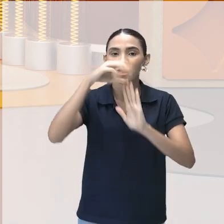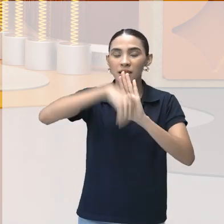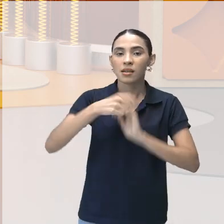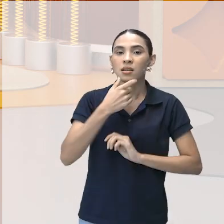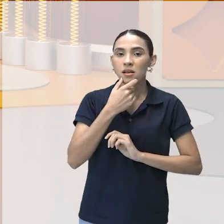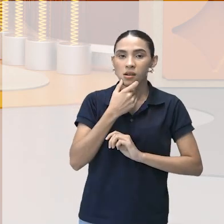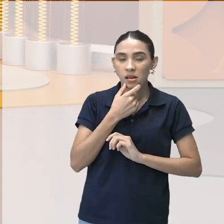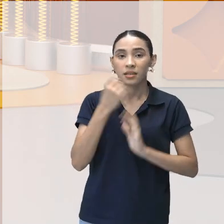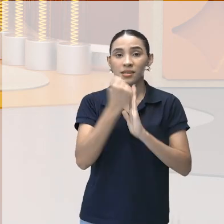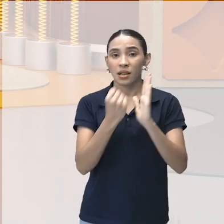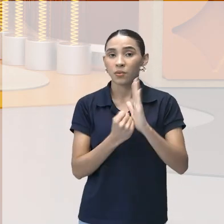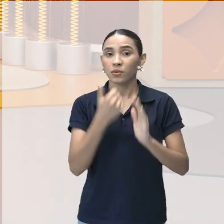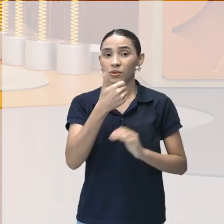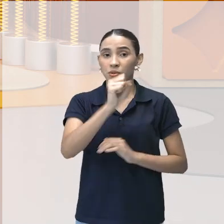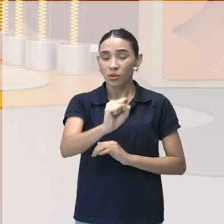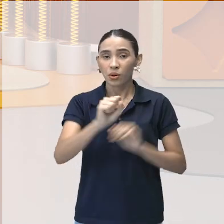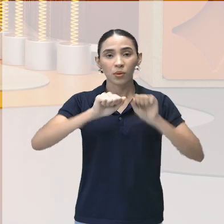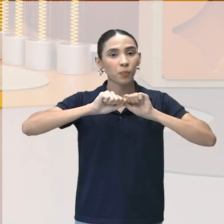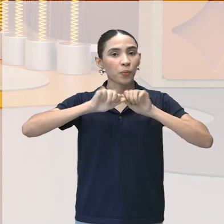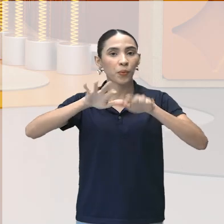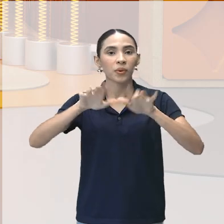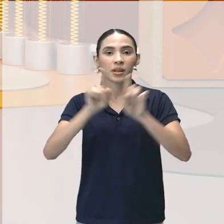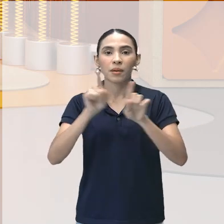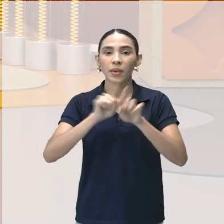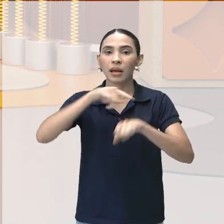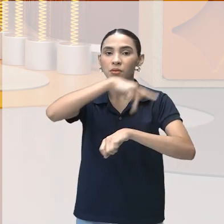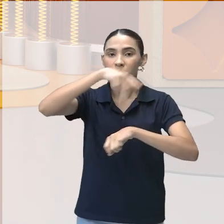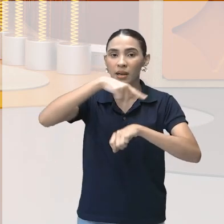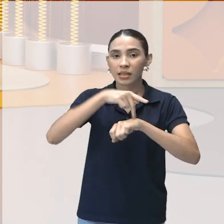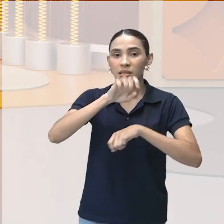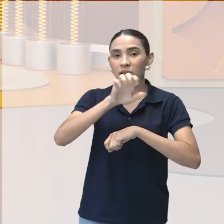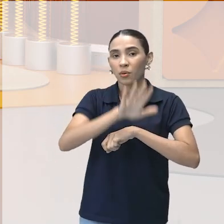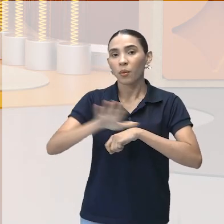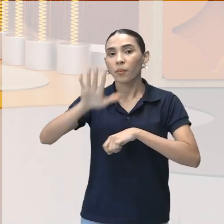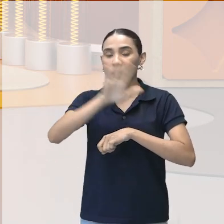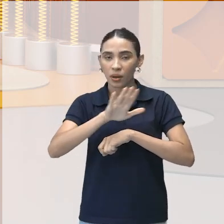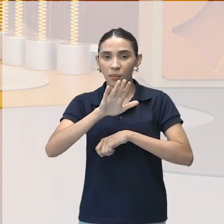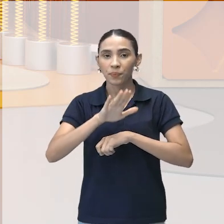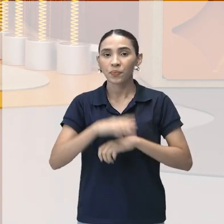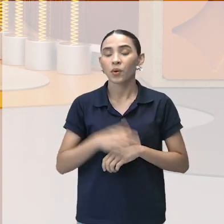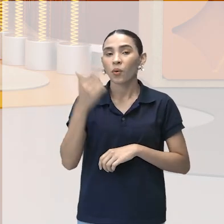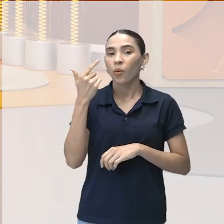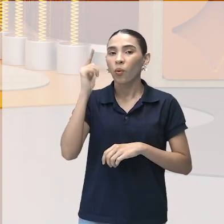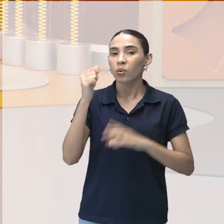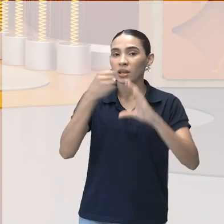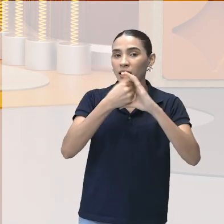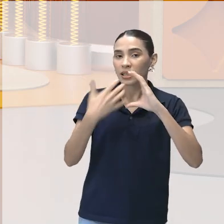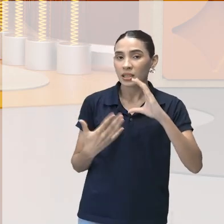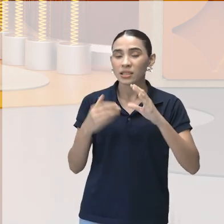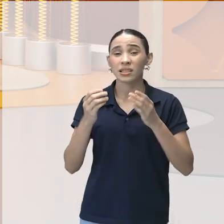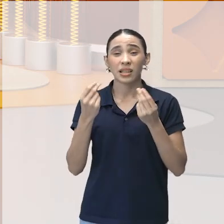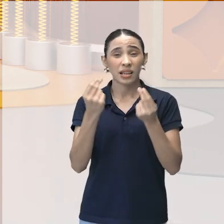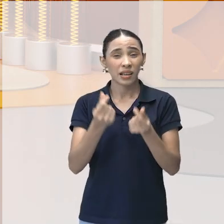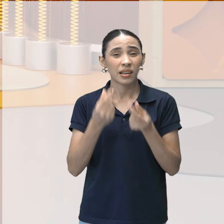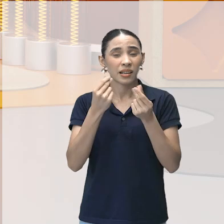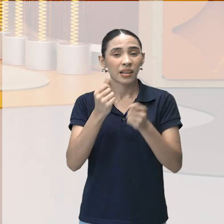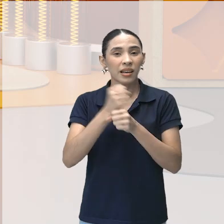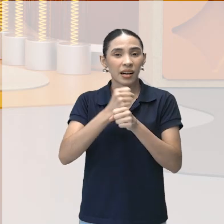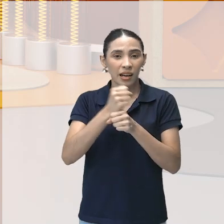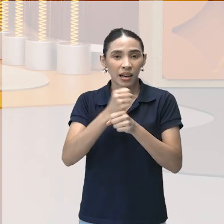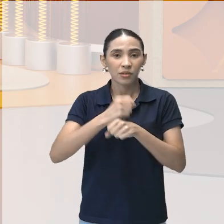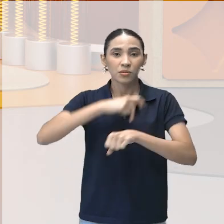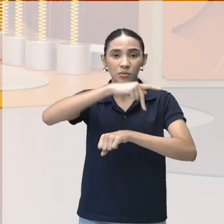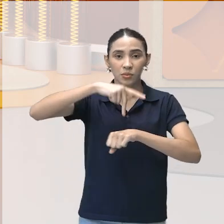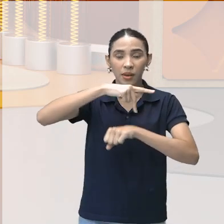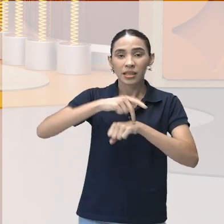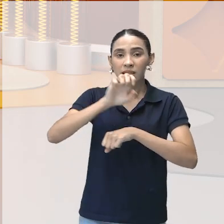no século XVIII, certo? E se espalha ali pelos países europeus de uma forma geral. Outro ponto importante, durante muito tempo, os